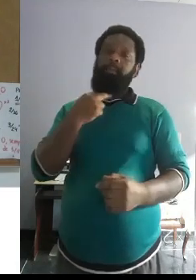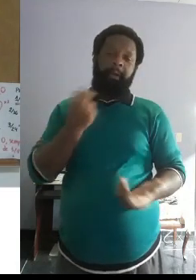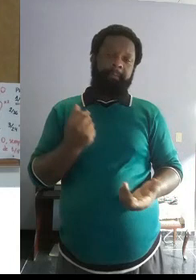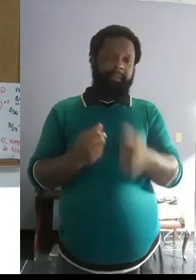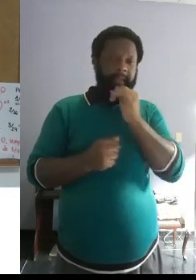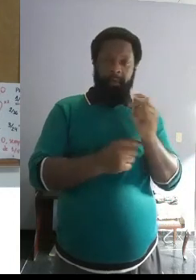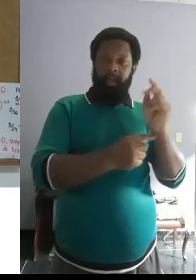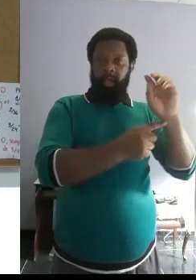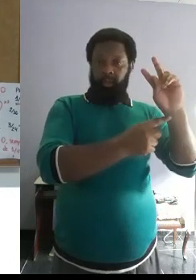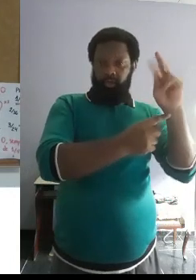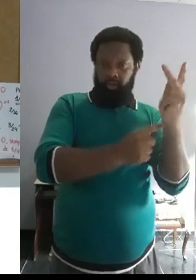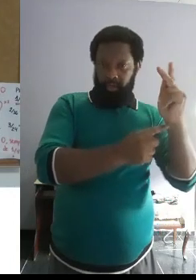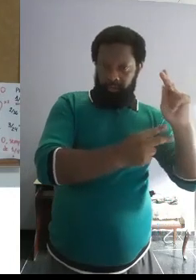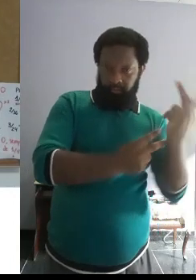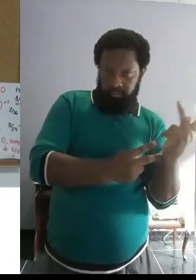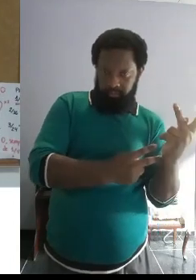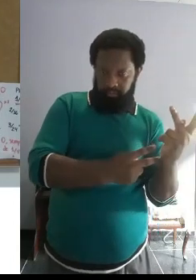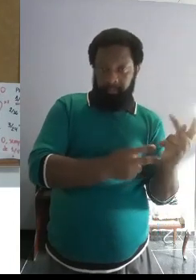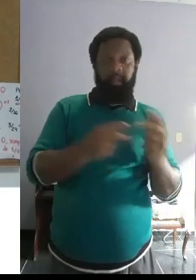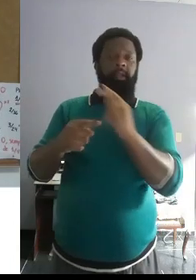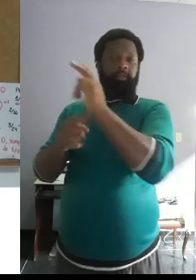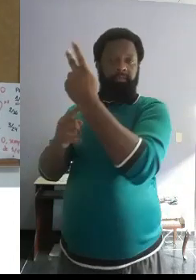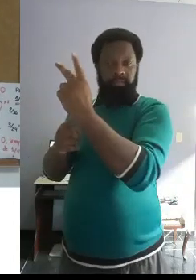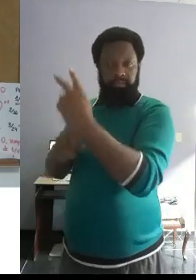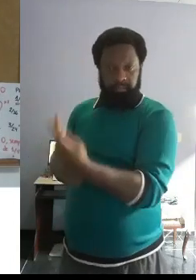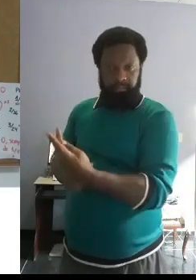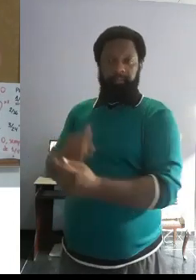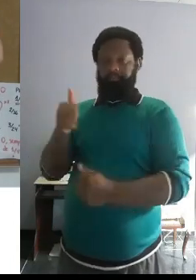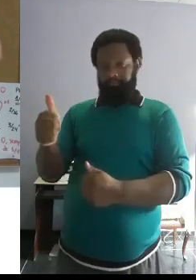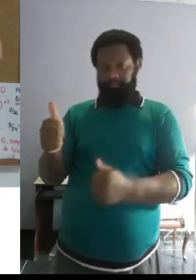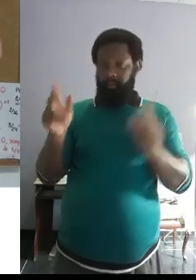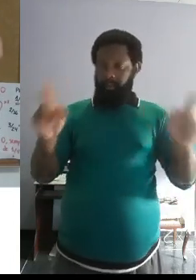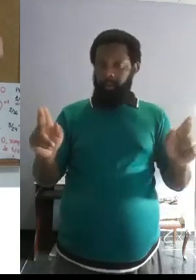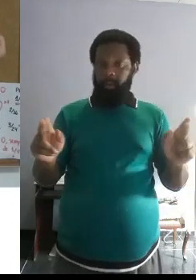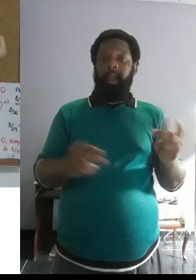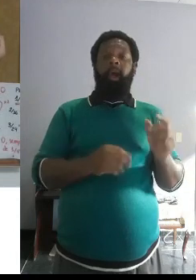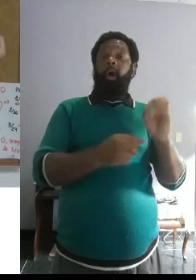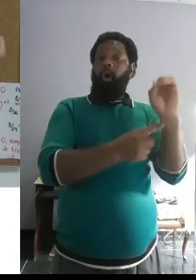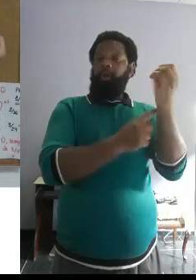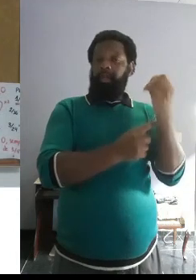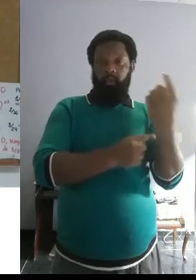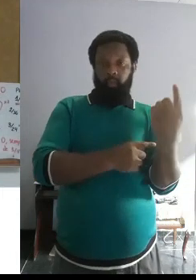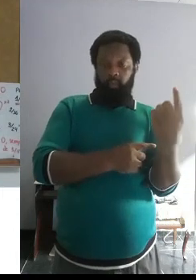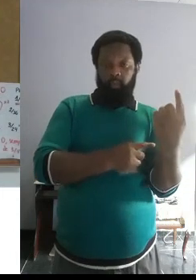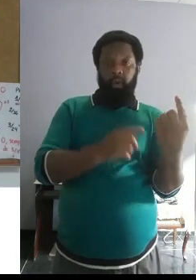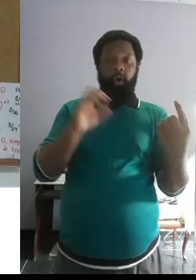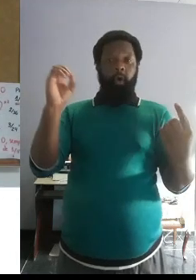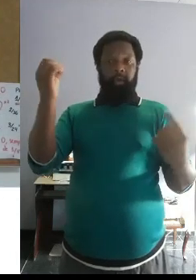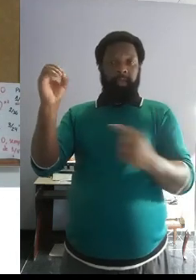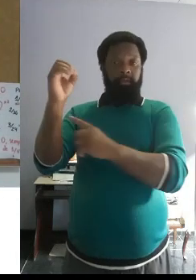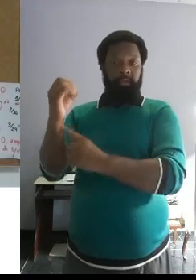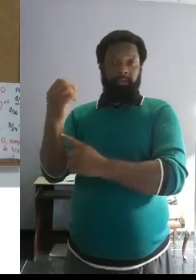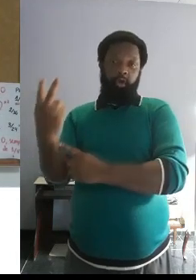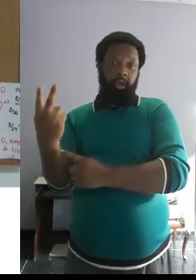2 átomos de hidrogênio e aqui eu tenho 2. Então tá certinho. Aqui eu tenho 1 átomo de oxigênio e aqui eu tenho 2